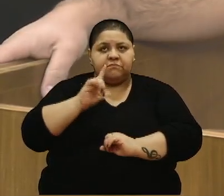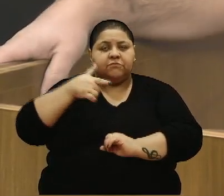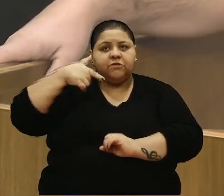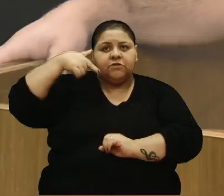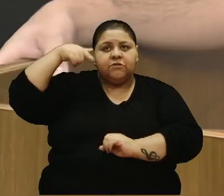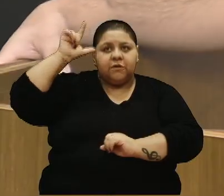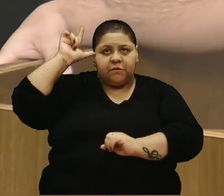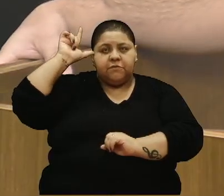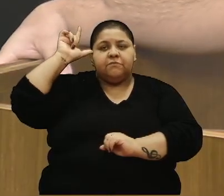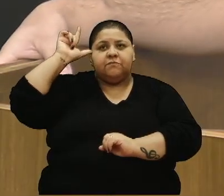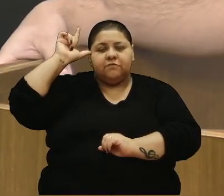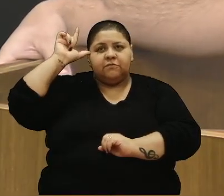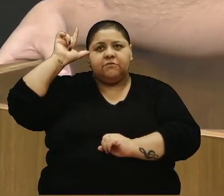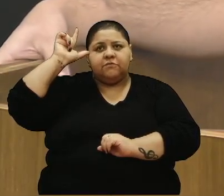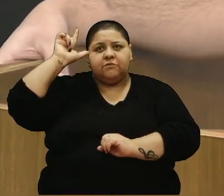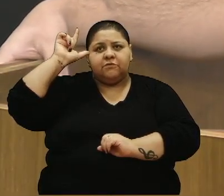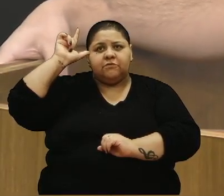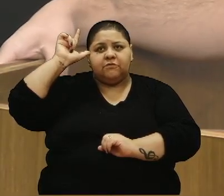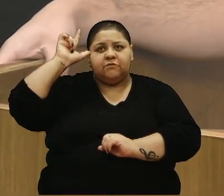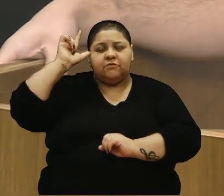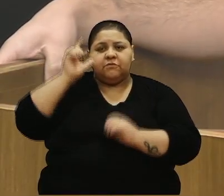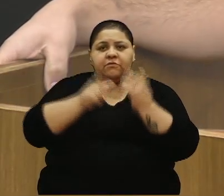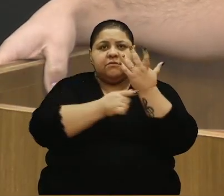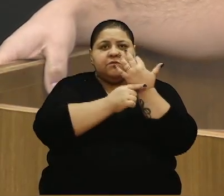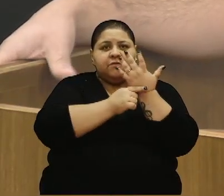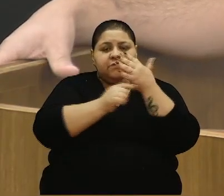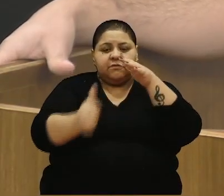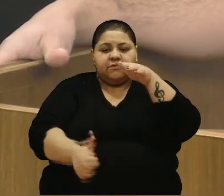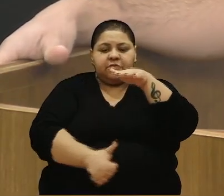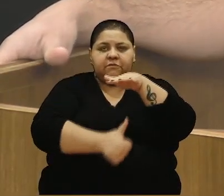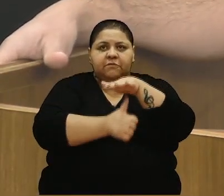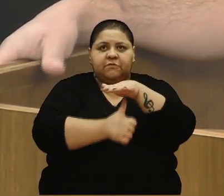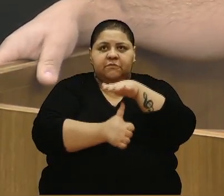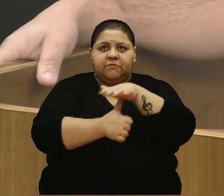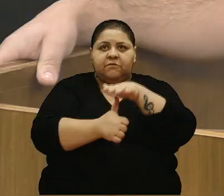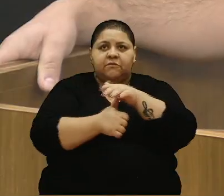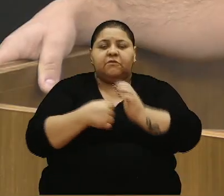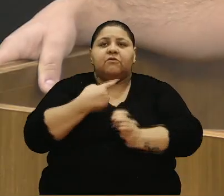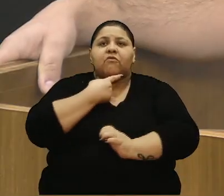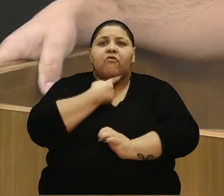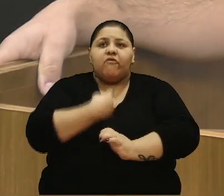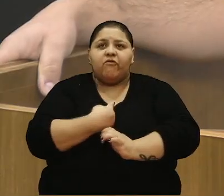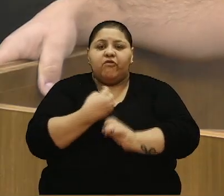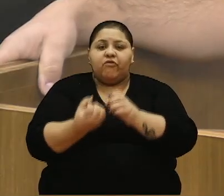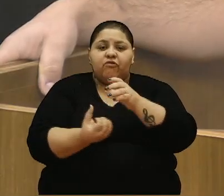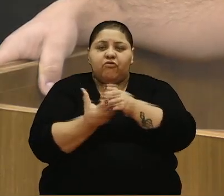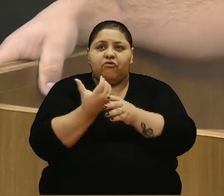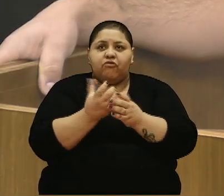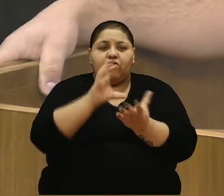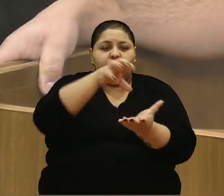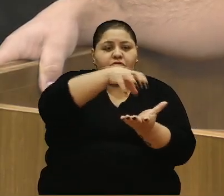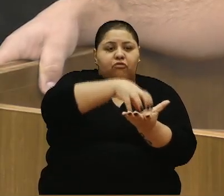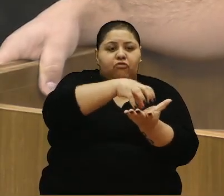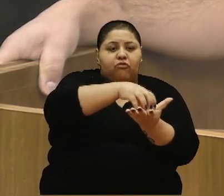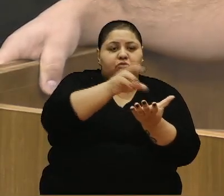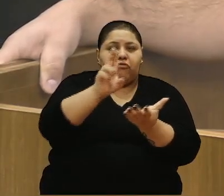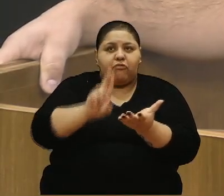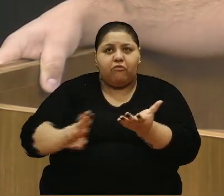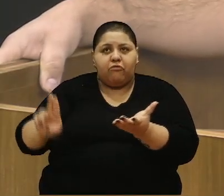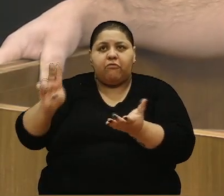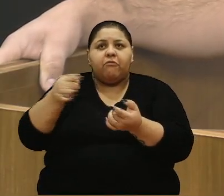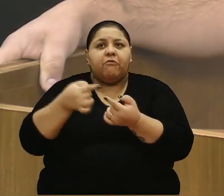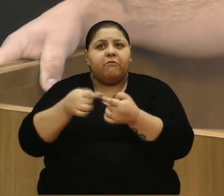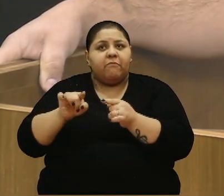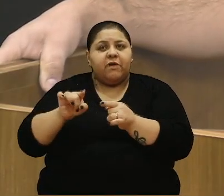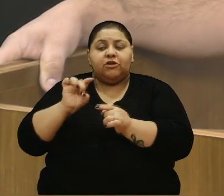ontem, né, da URGS, da reitoria da URGS, a vontade de instalar o campus da nossa universidade, mas ainda continua na